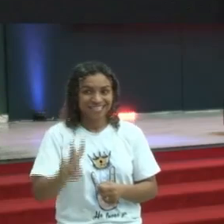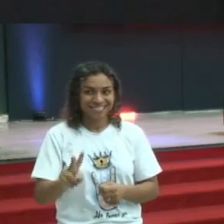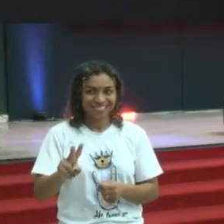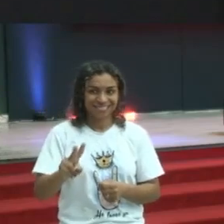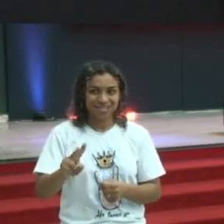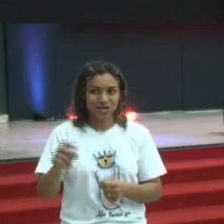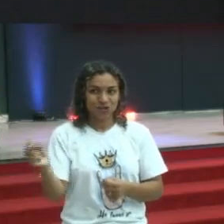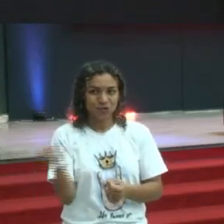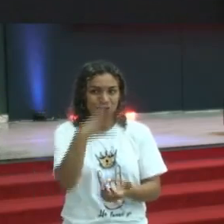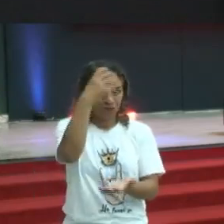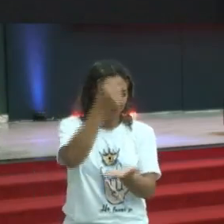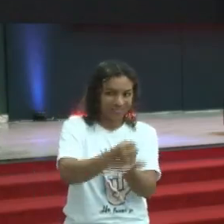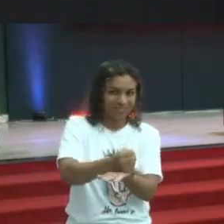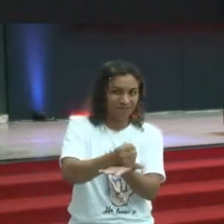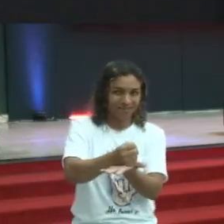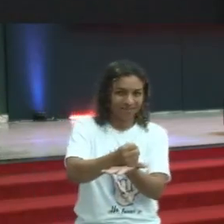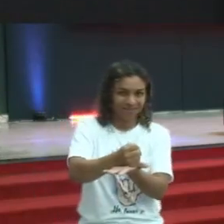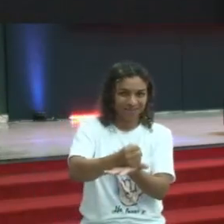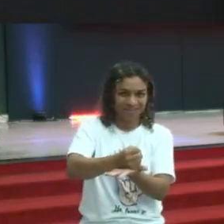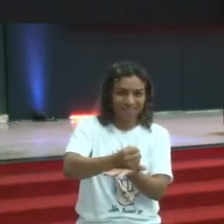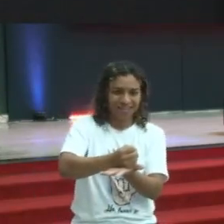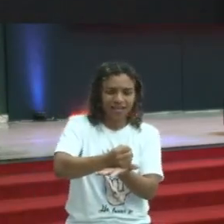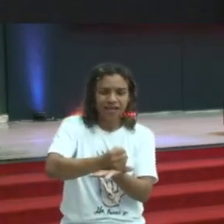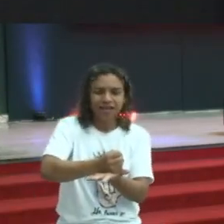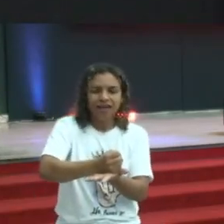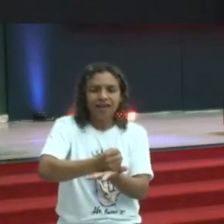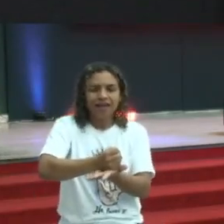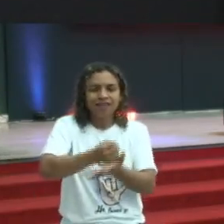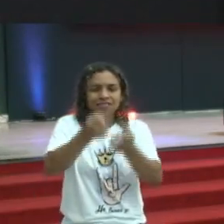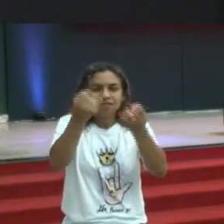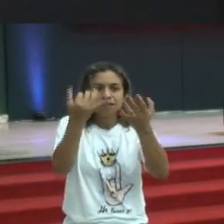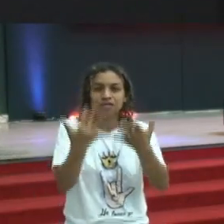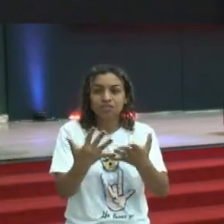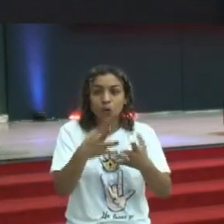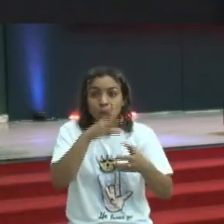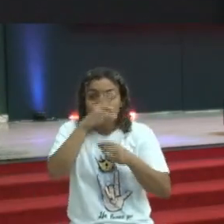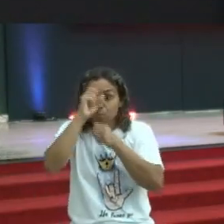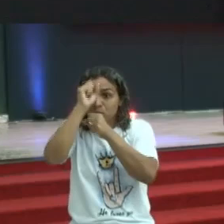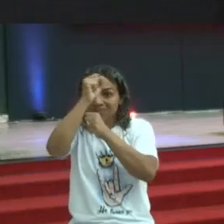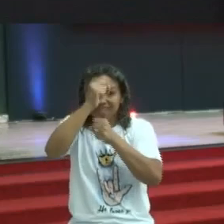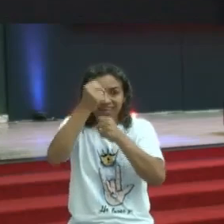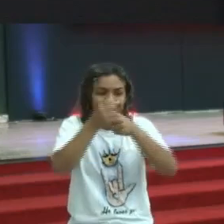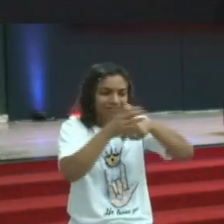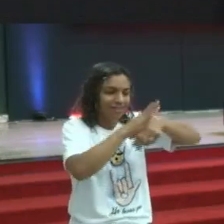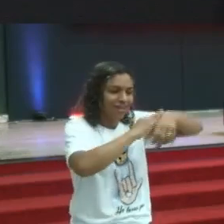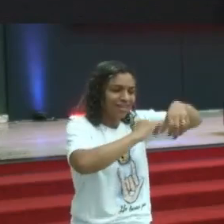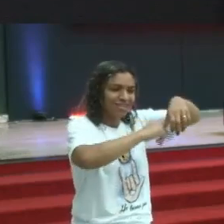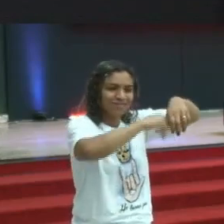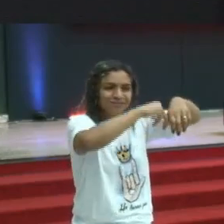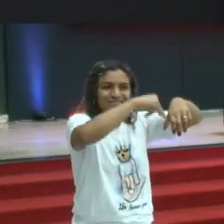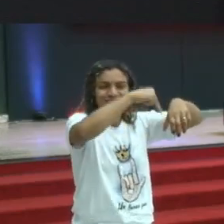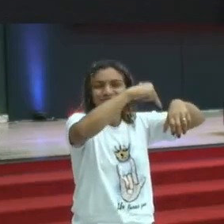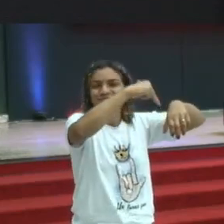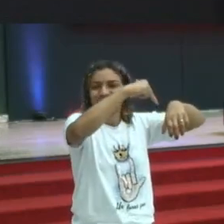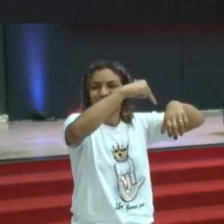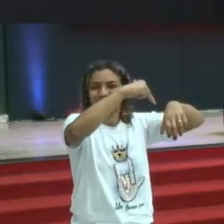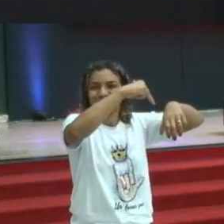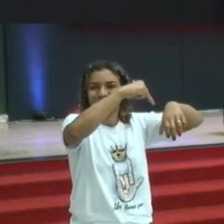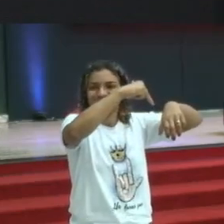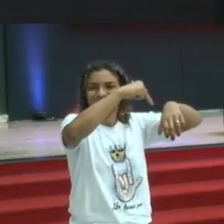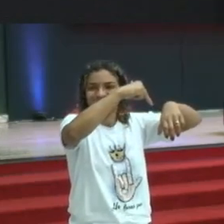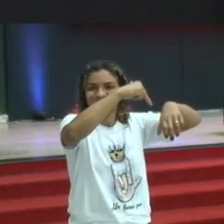para descrever o poder da ressurreição de Jesus entre os mortos.